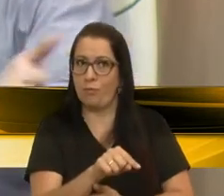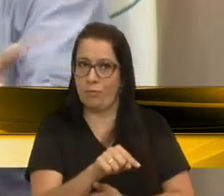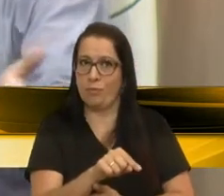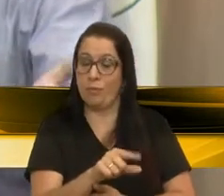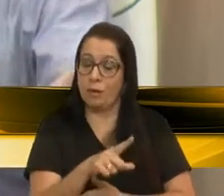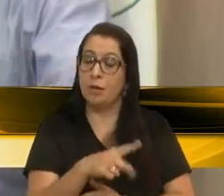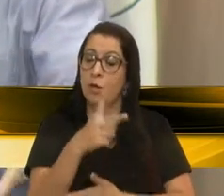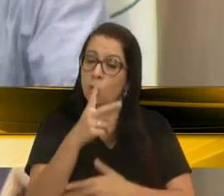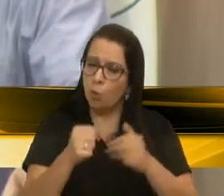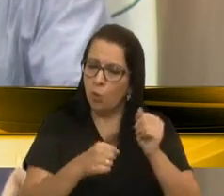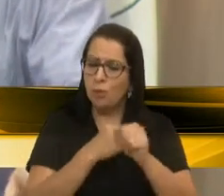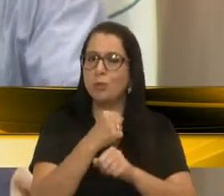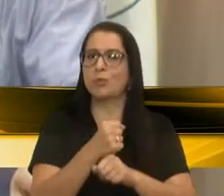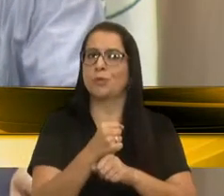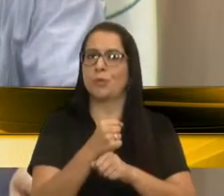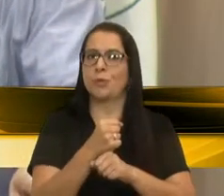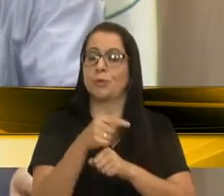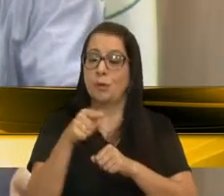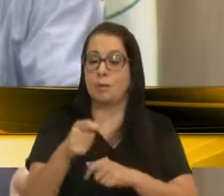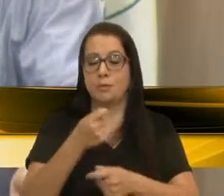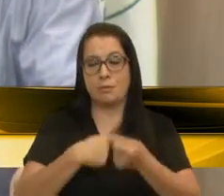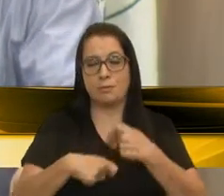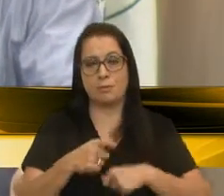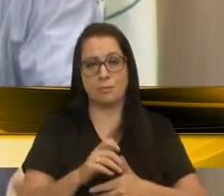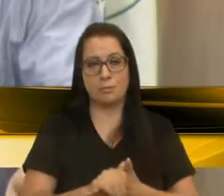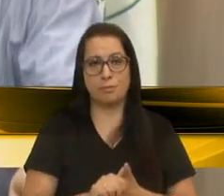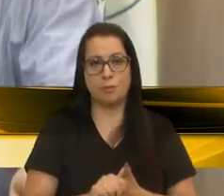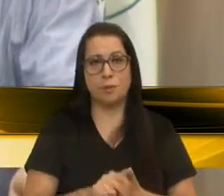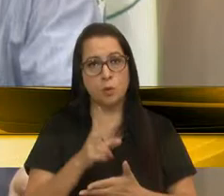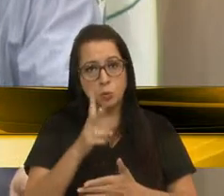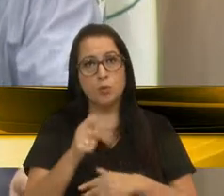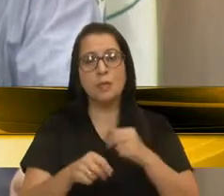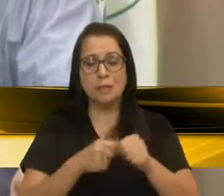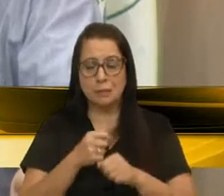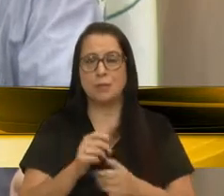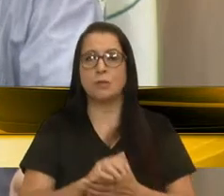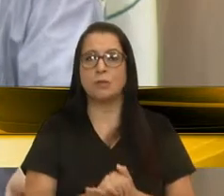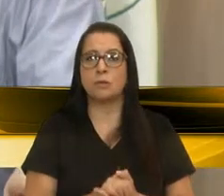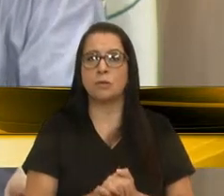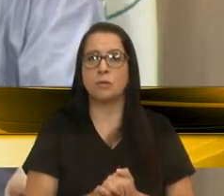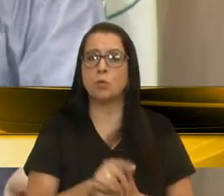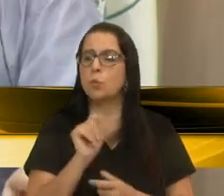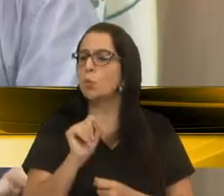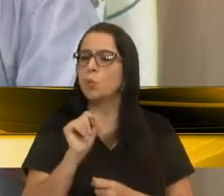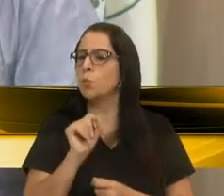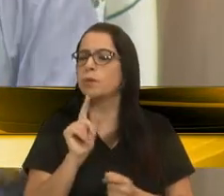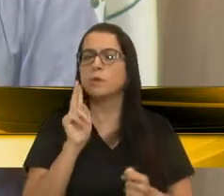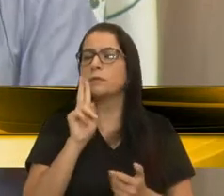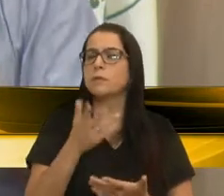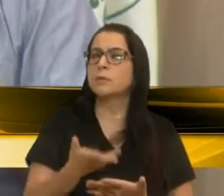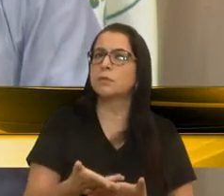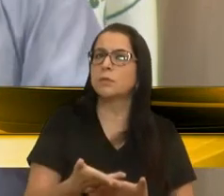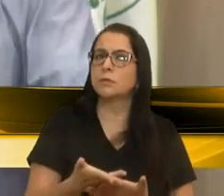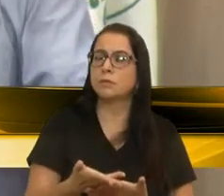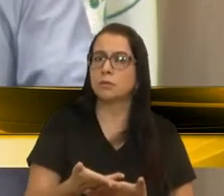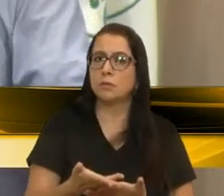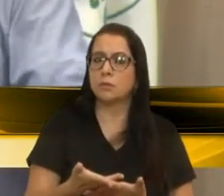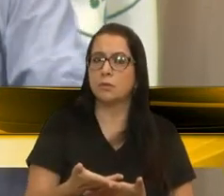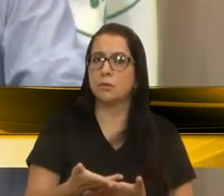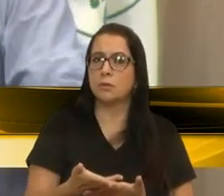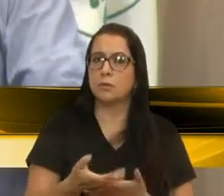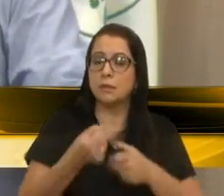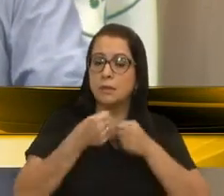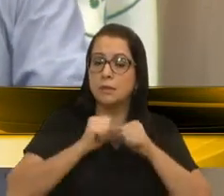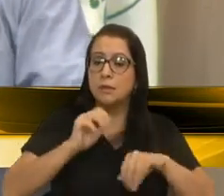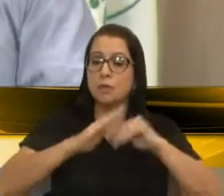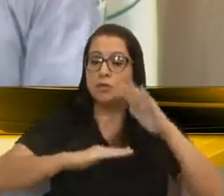há 2 anos dessa administração. 2 anos. O que é que se viu a nível da